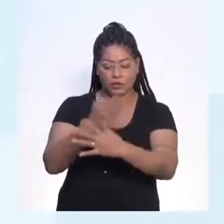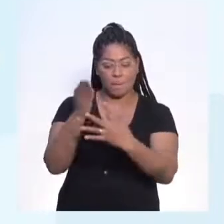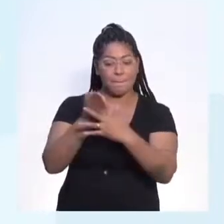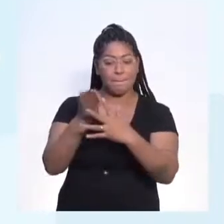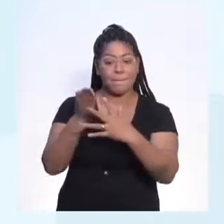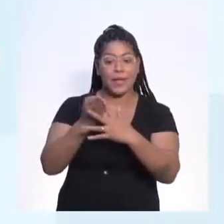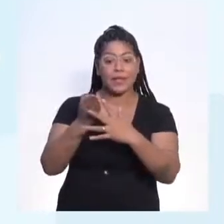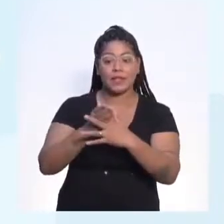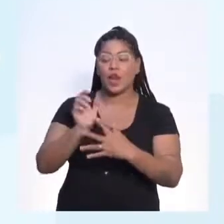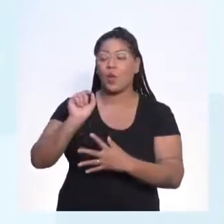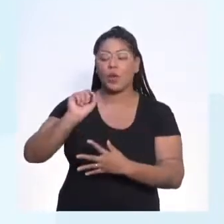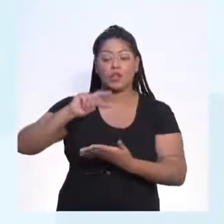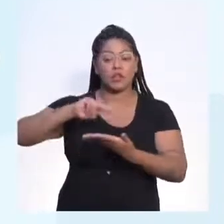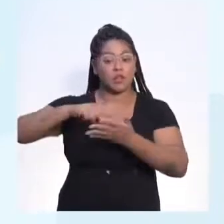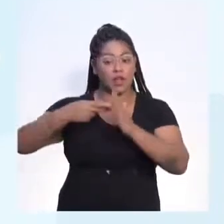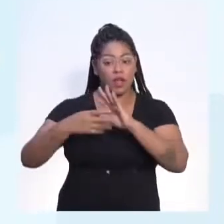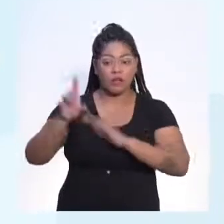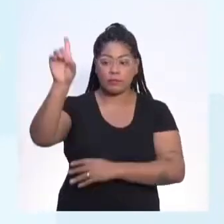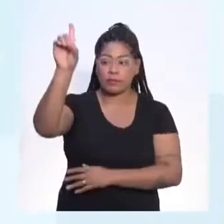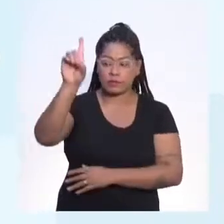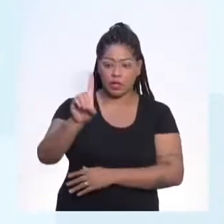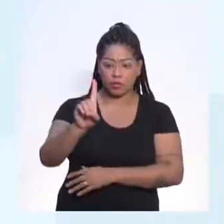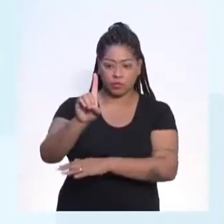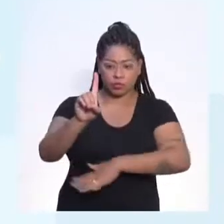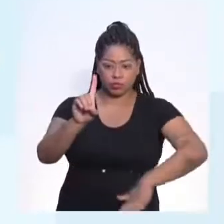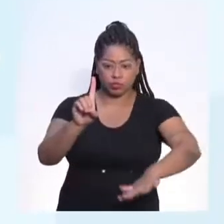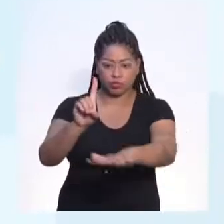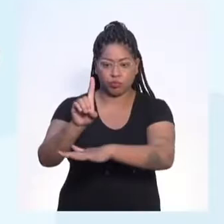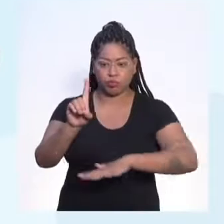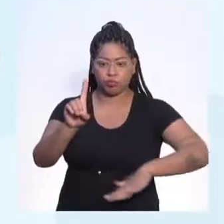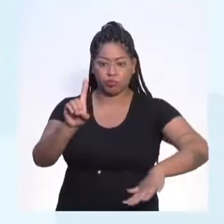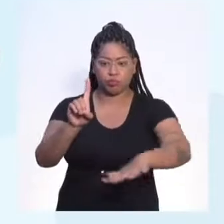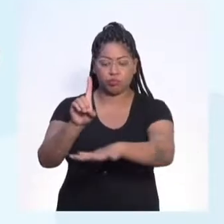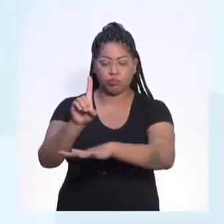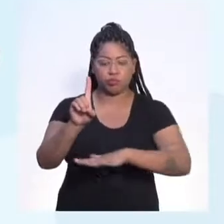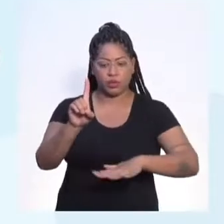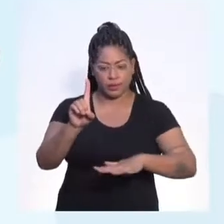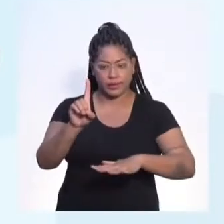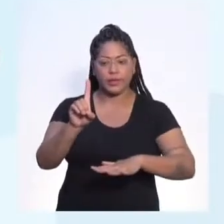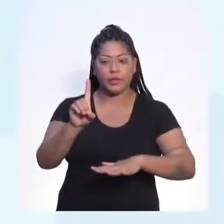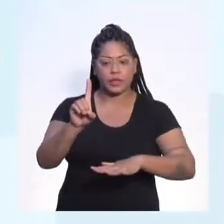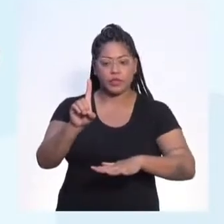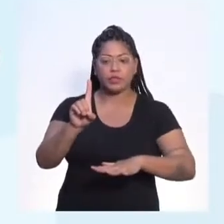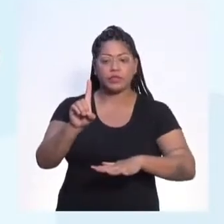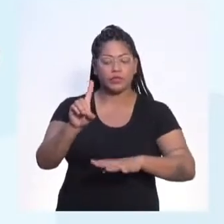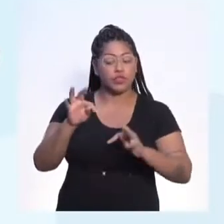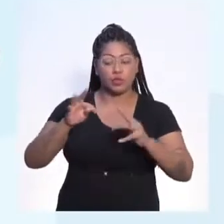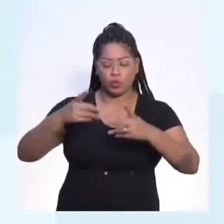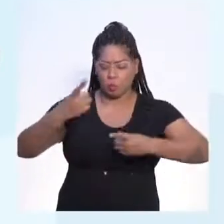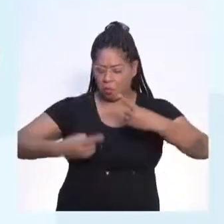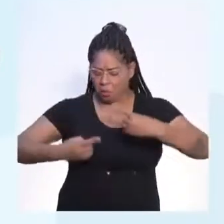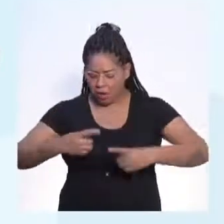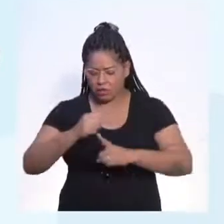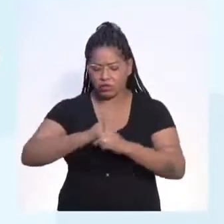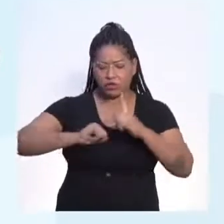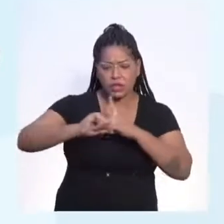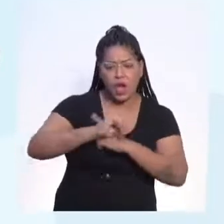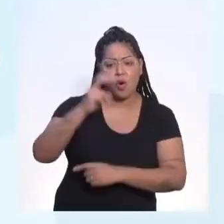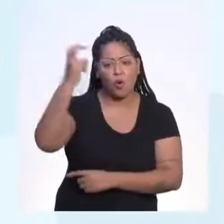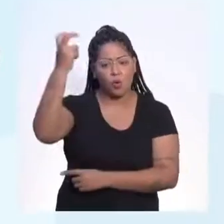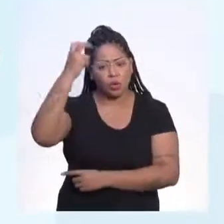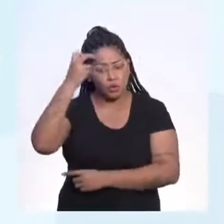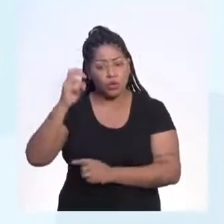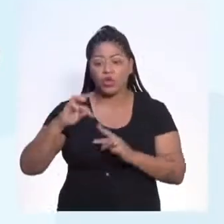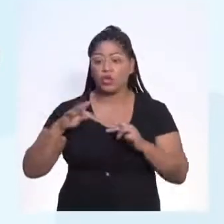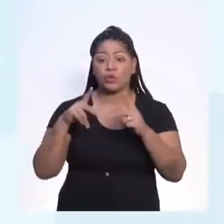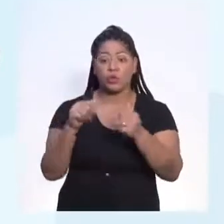pensamento teocêntrico, Deus no centro de todas as coisas, de todas as decisões políticas, econômicas e sociais. É um período onde a igreja